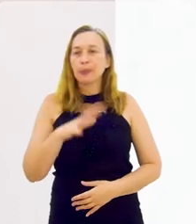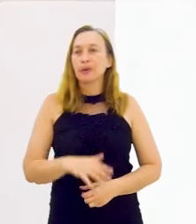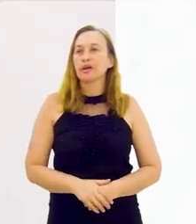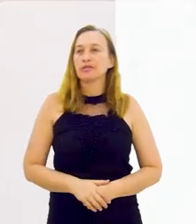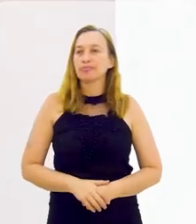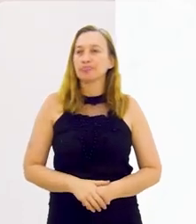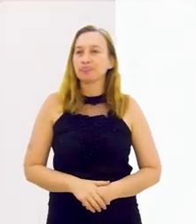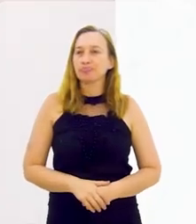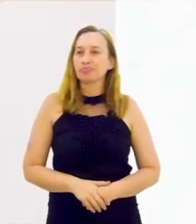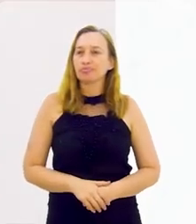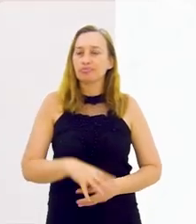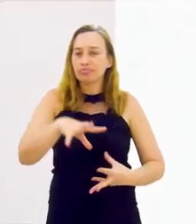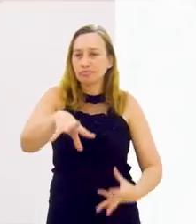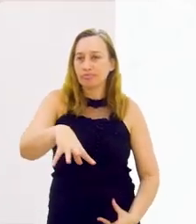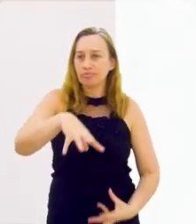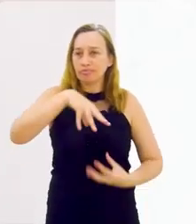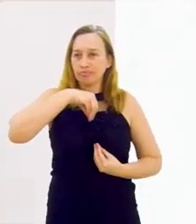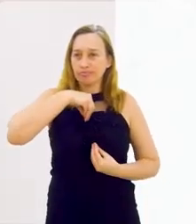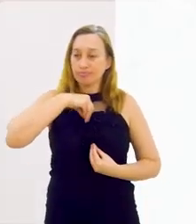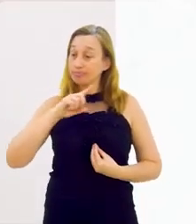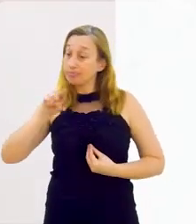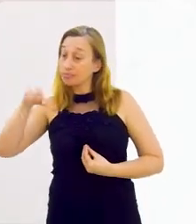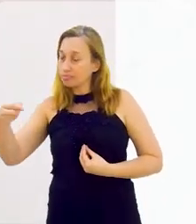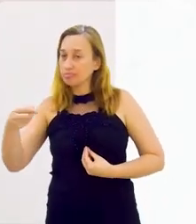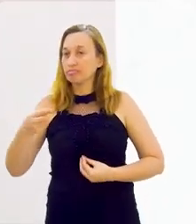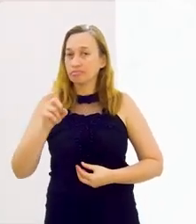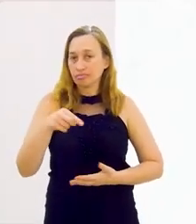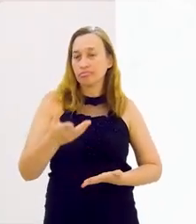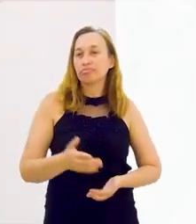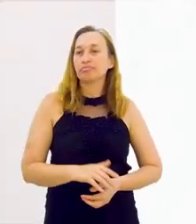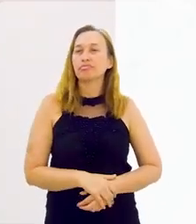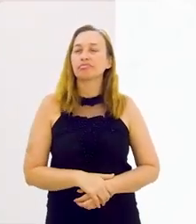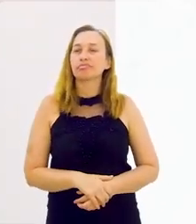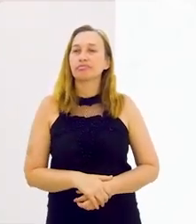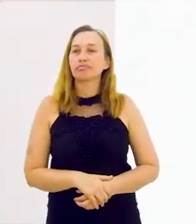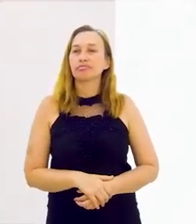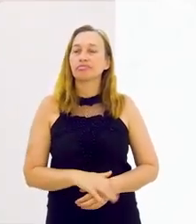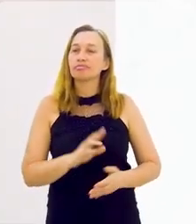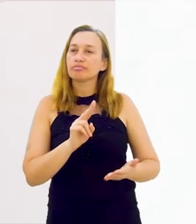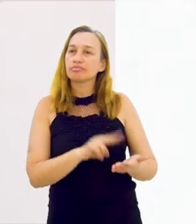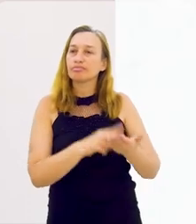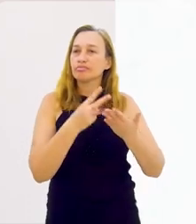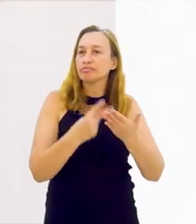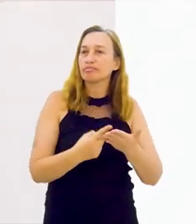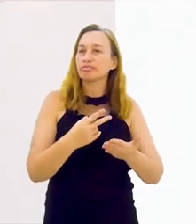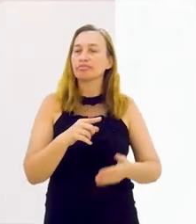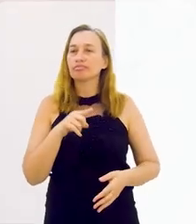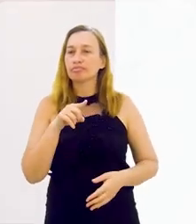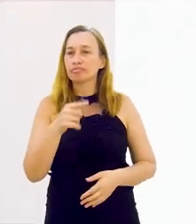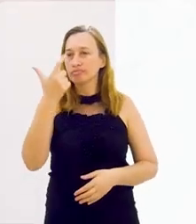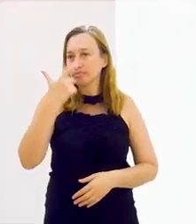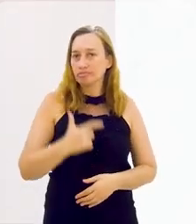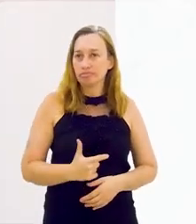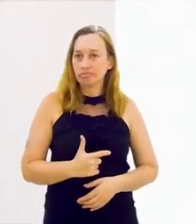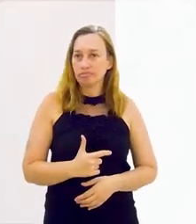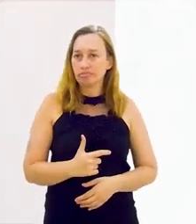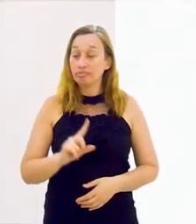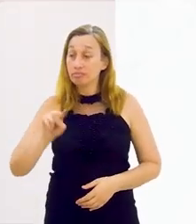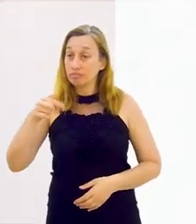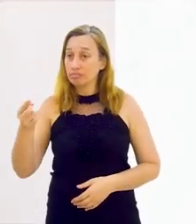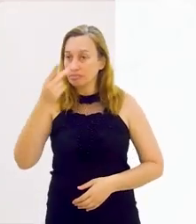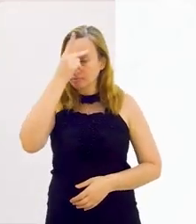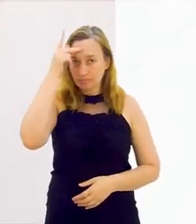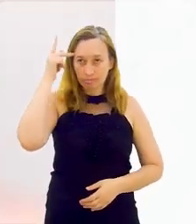entendia muito isso, assim, que a gente tem, é comum, né? O senso comum interpreta como você